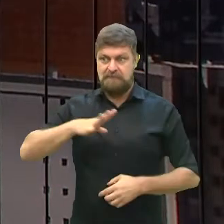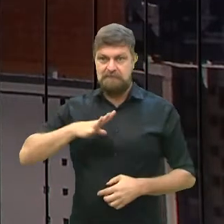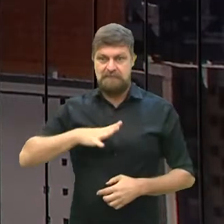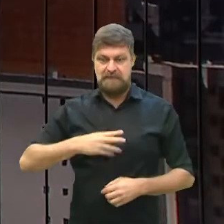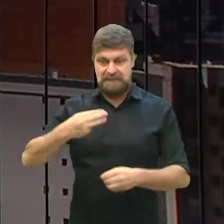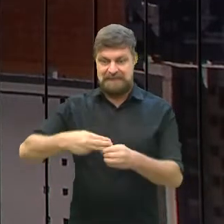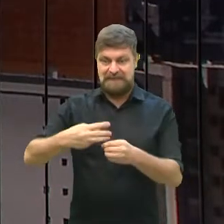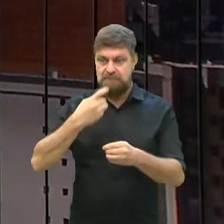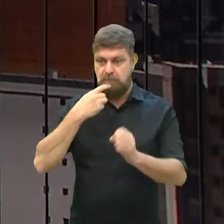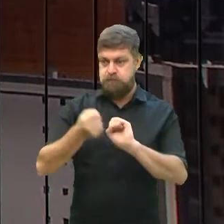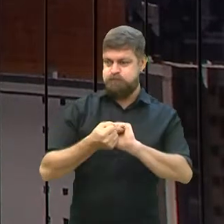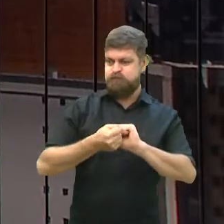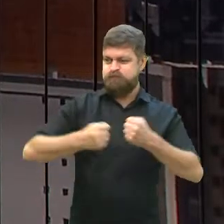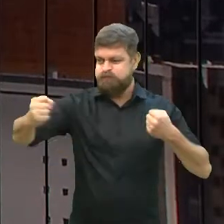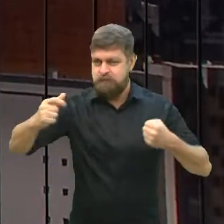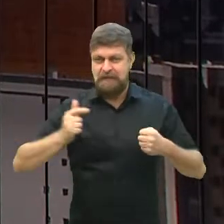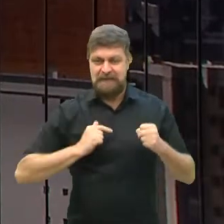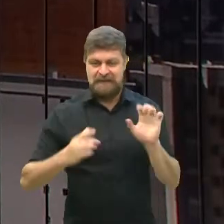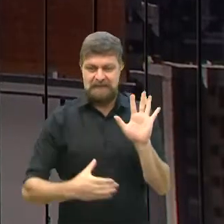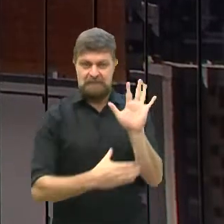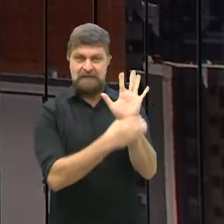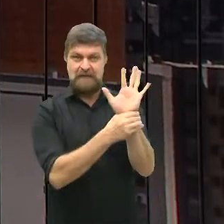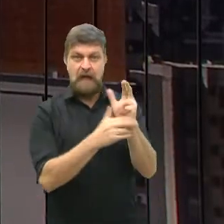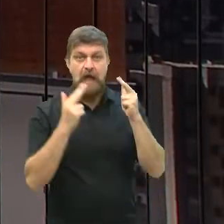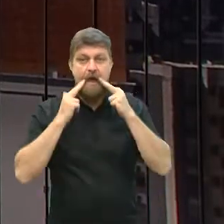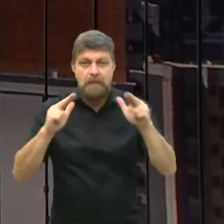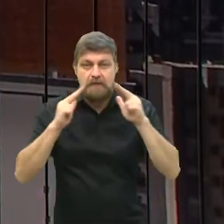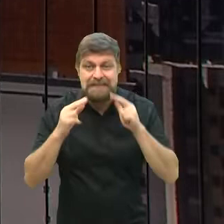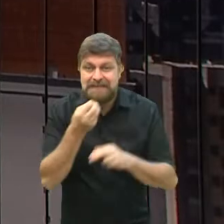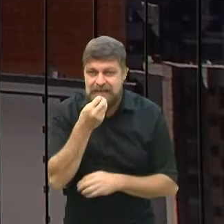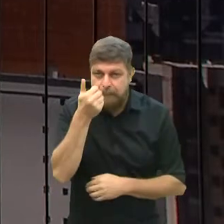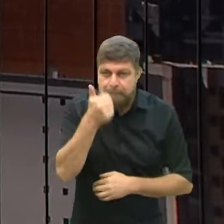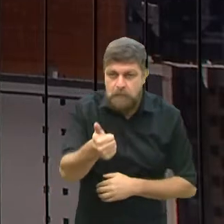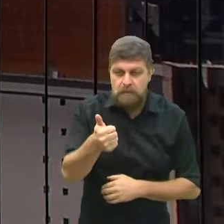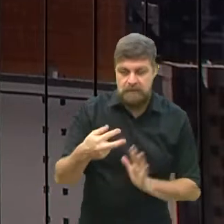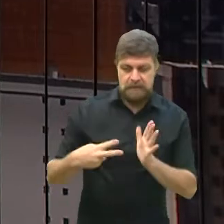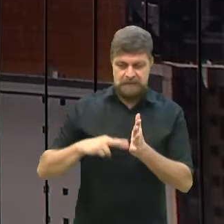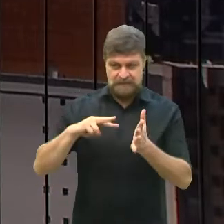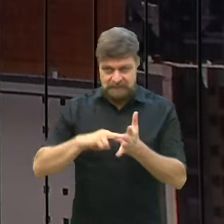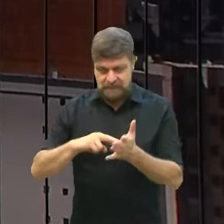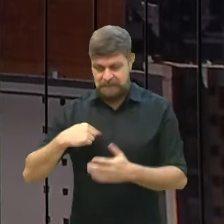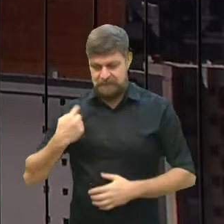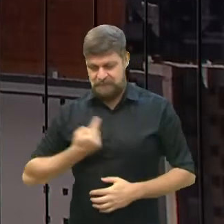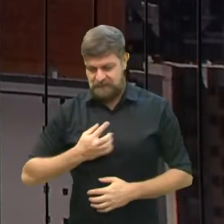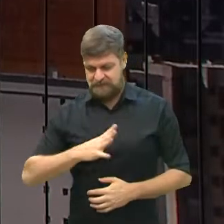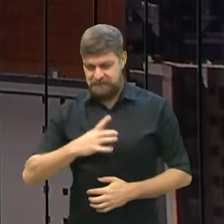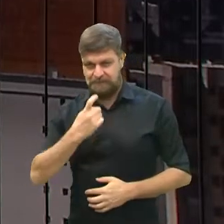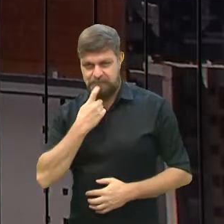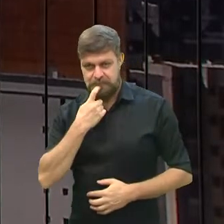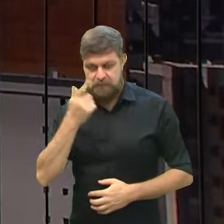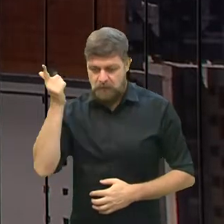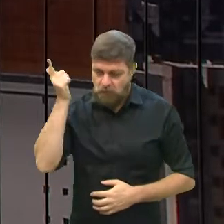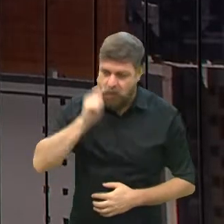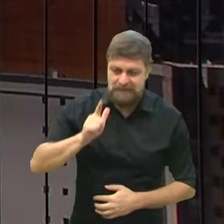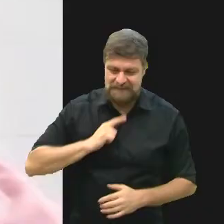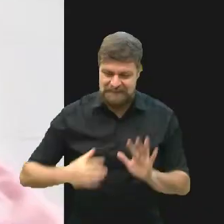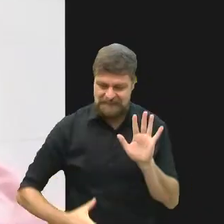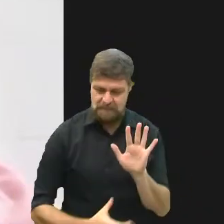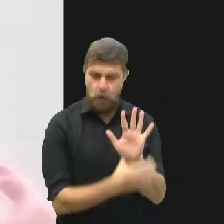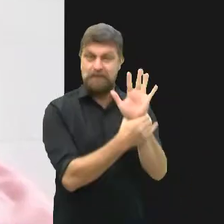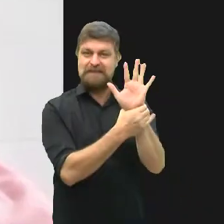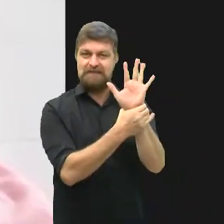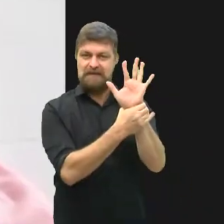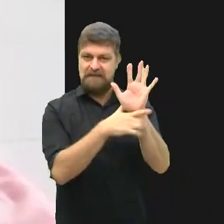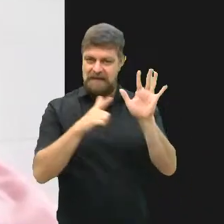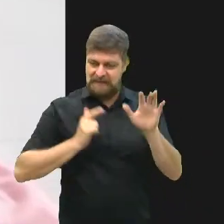tornar sustentável. Então, a notícia é boa, porque significa que, para chegar em uma cidade sustentável, a gente tem